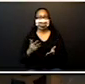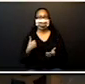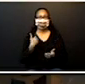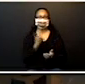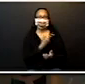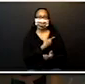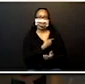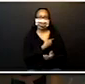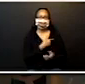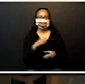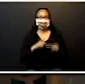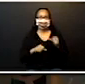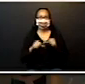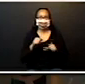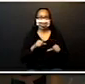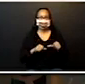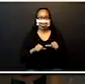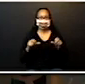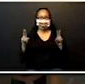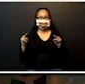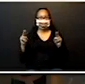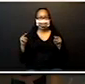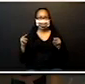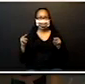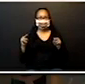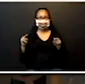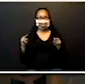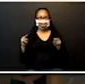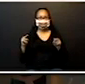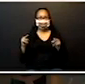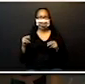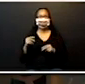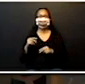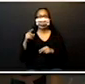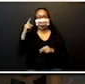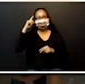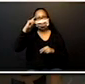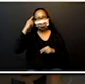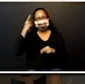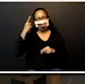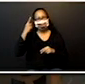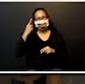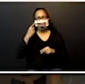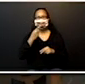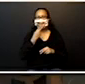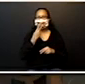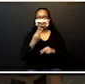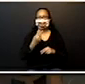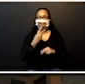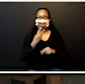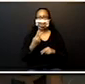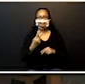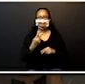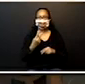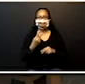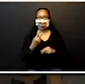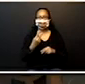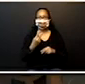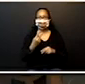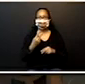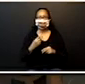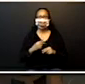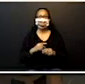um pouquinho de assunto, porque nós vamos para o Entender a Língua, da página 31 a 34, tá certo? Do nosso